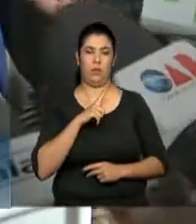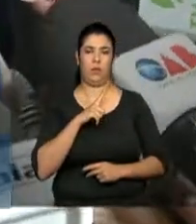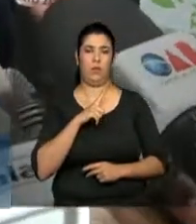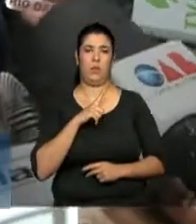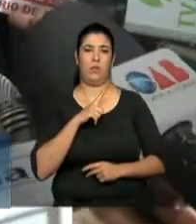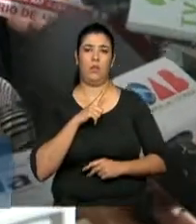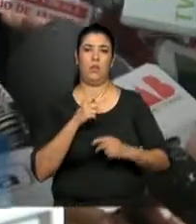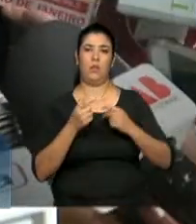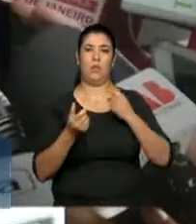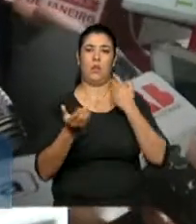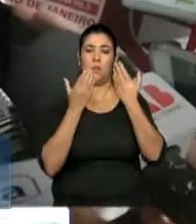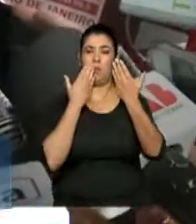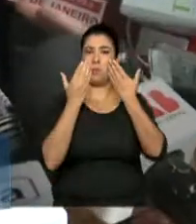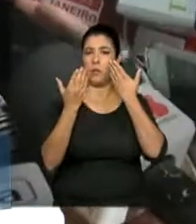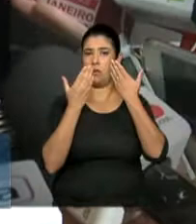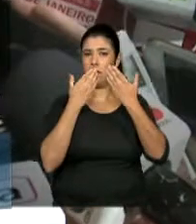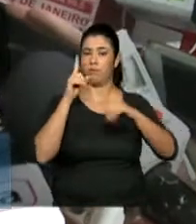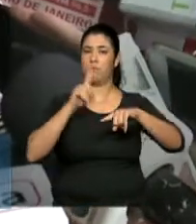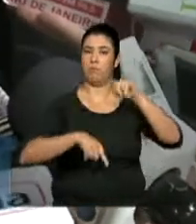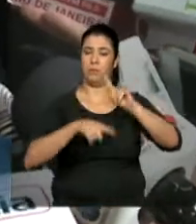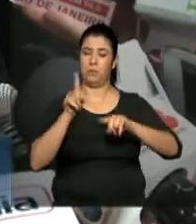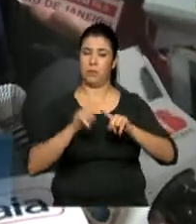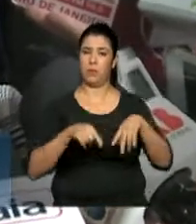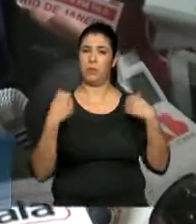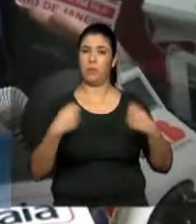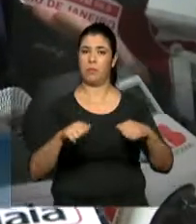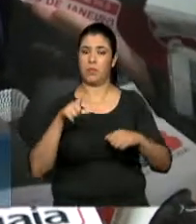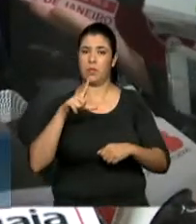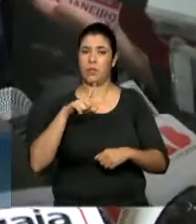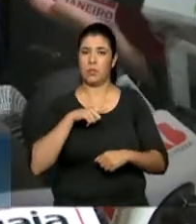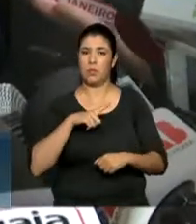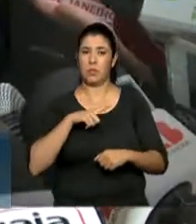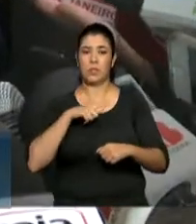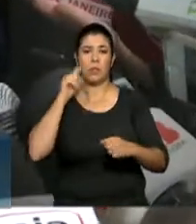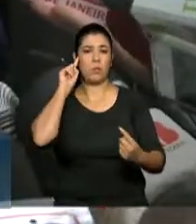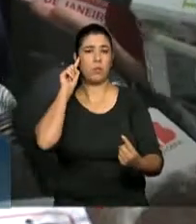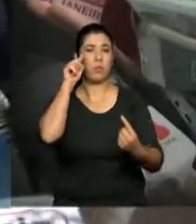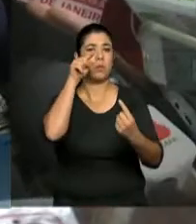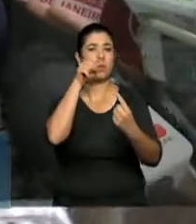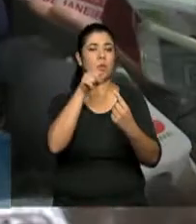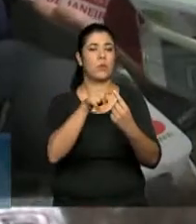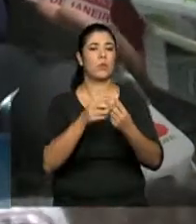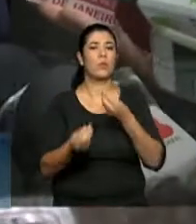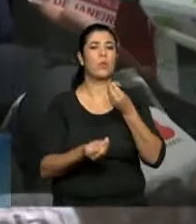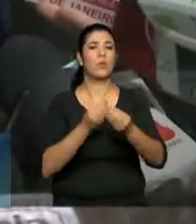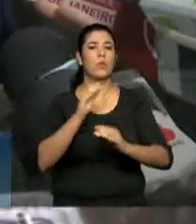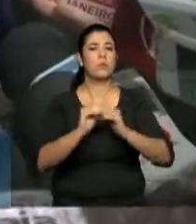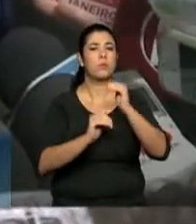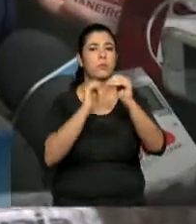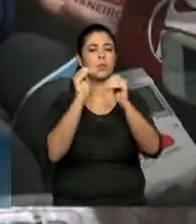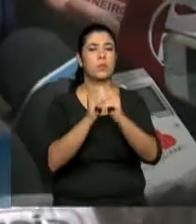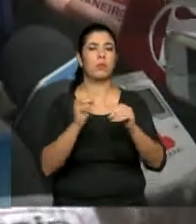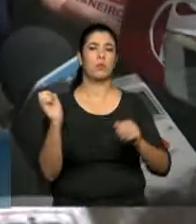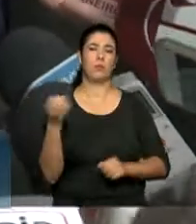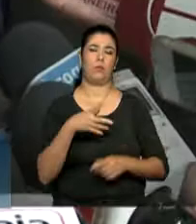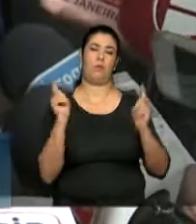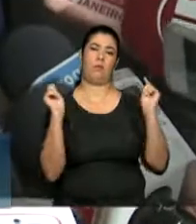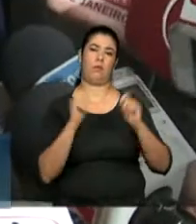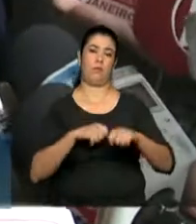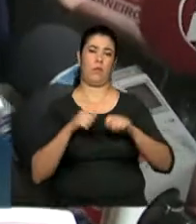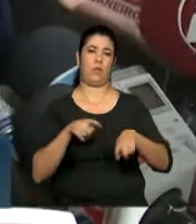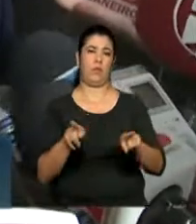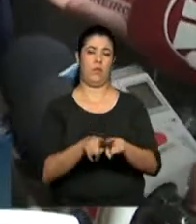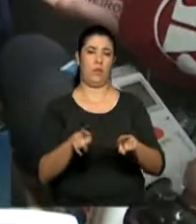medidas que têm um sentido de construção de uma nova capacidade